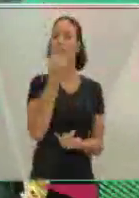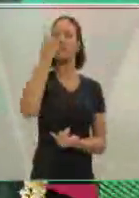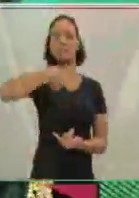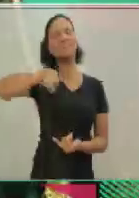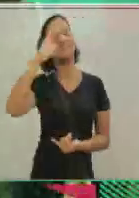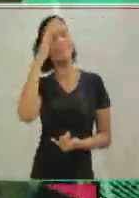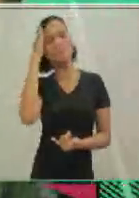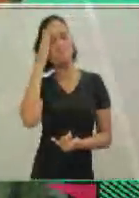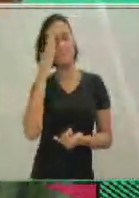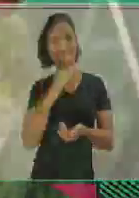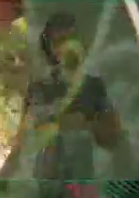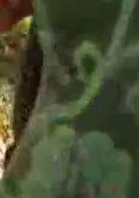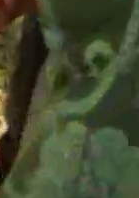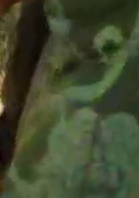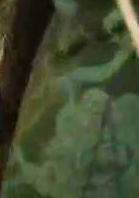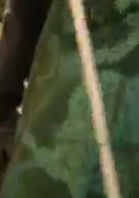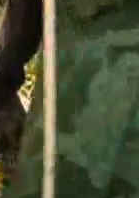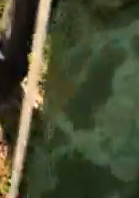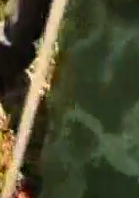ri de cada coisa que só a gente sabe.